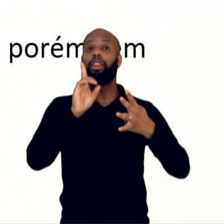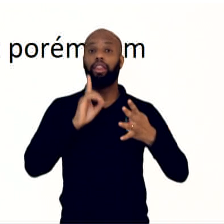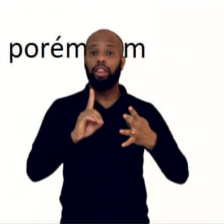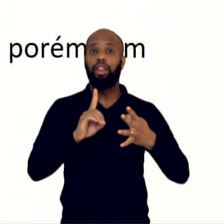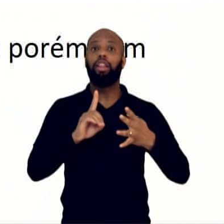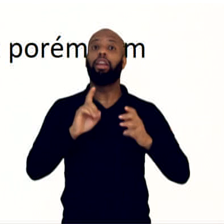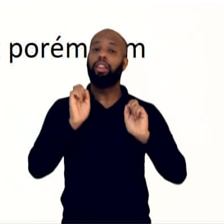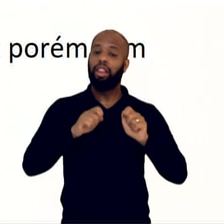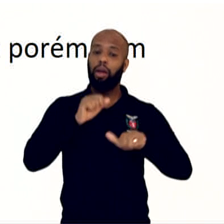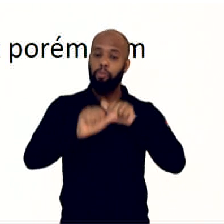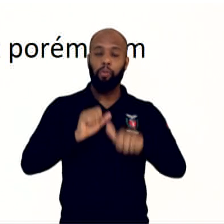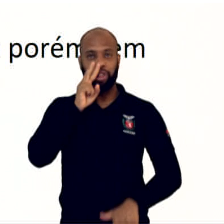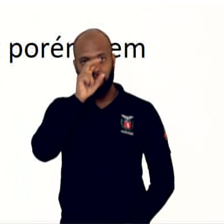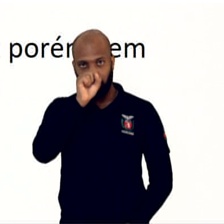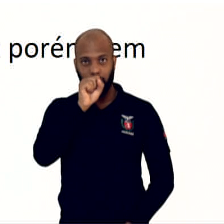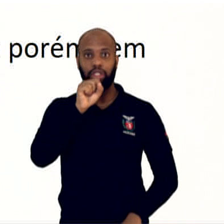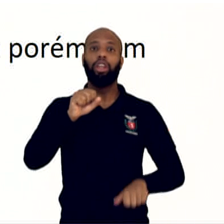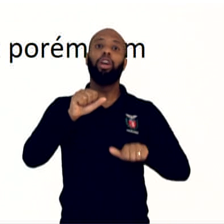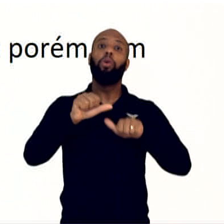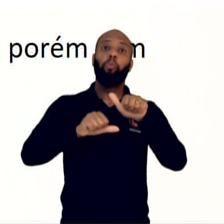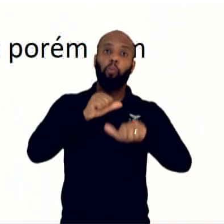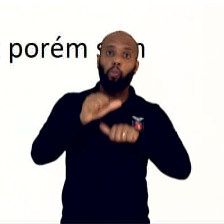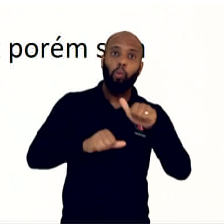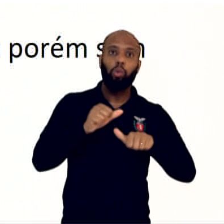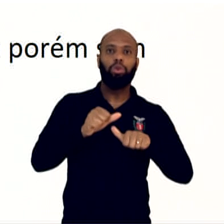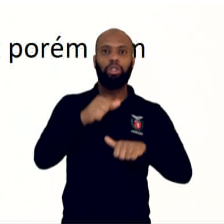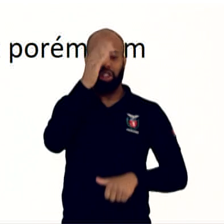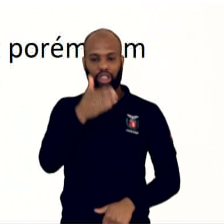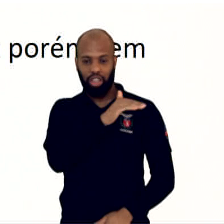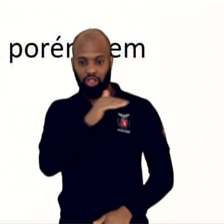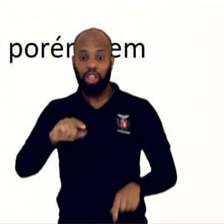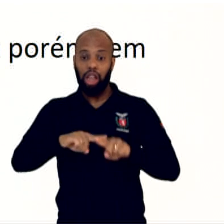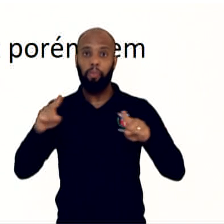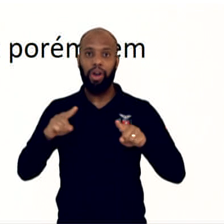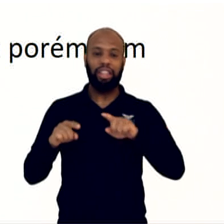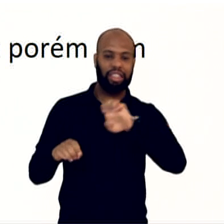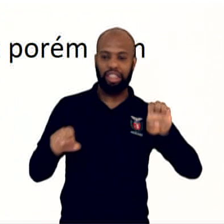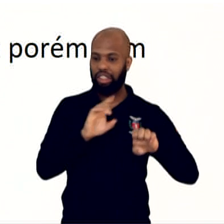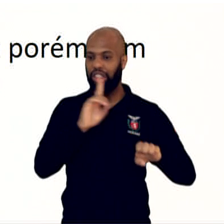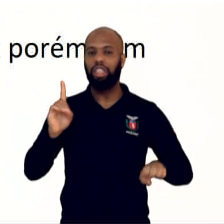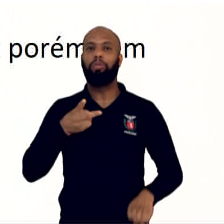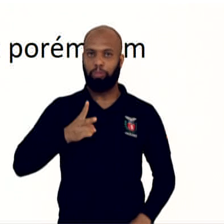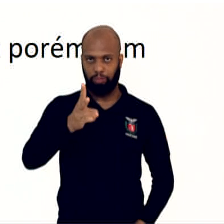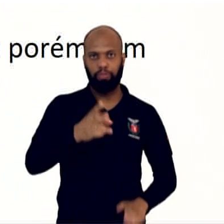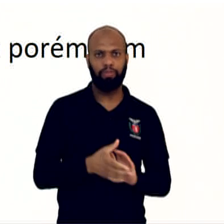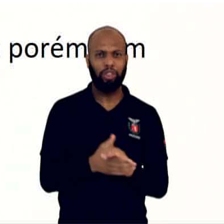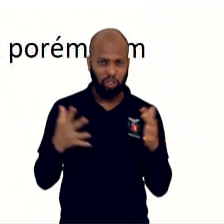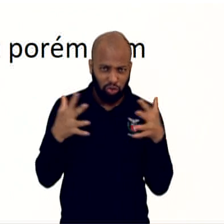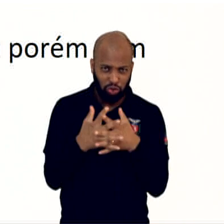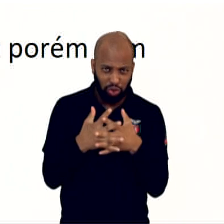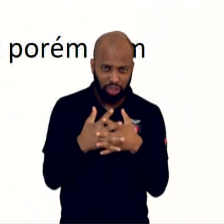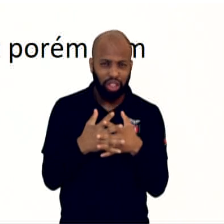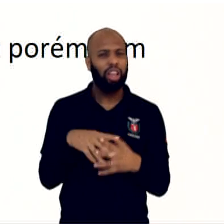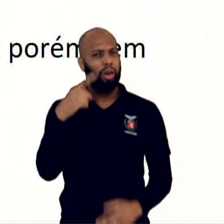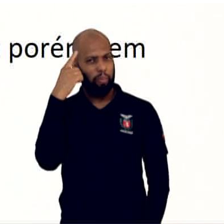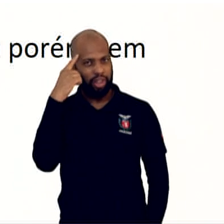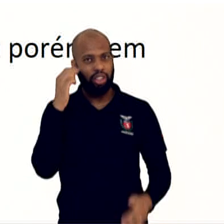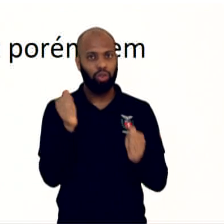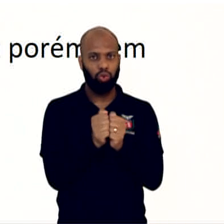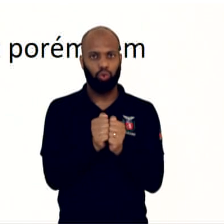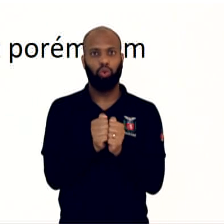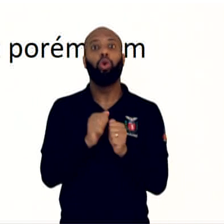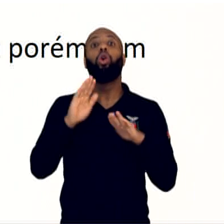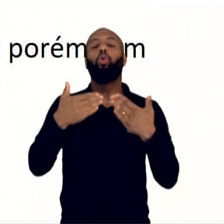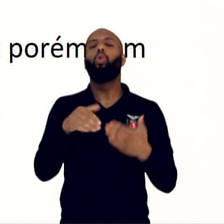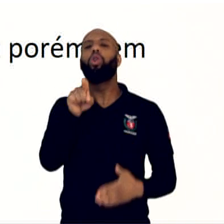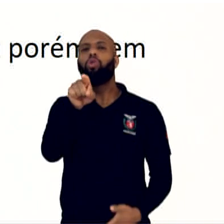forças e alterar a direção sem alterar o sentido. E aí, gente? Tá confuso? Muita coisa? Vamos pensar lá. Quando você